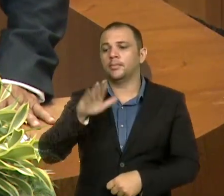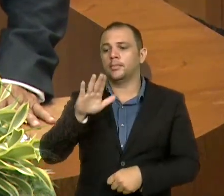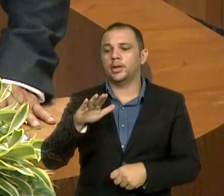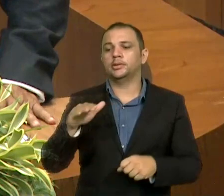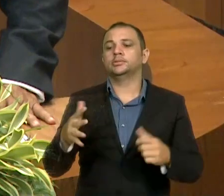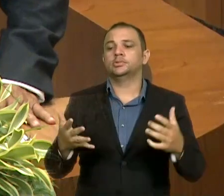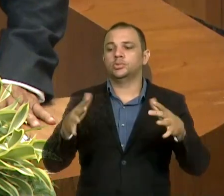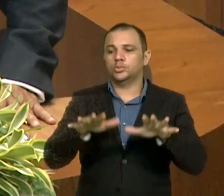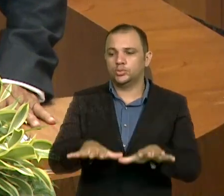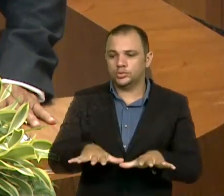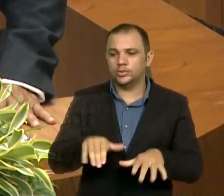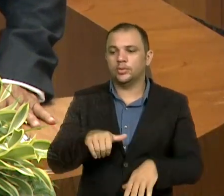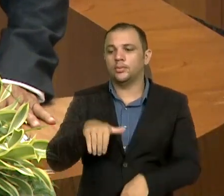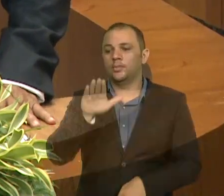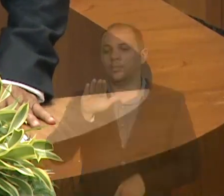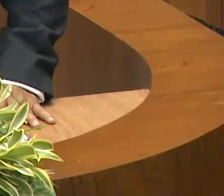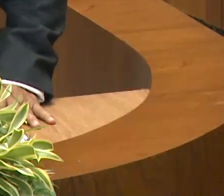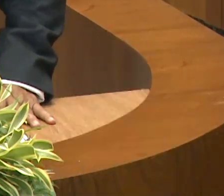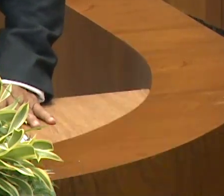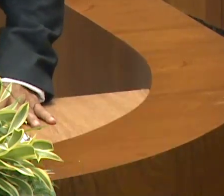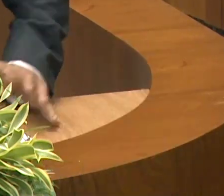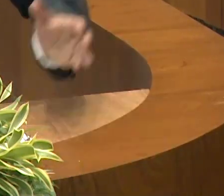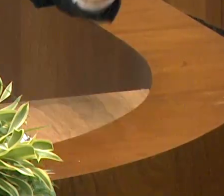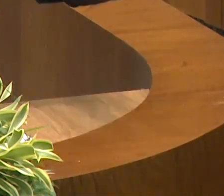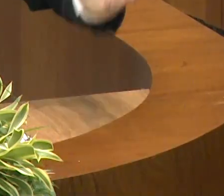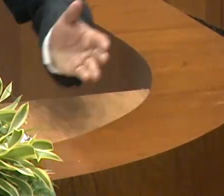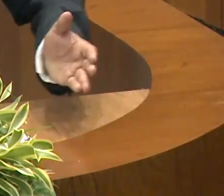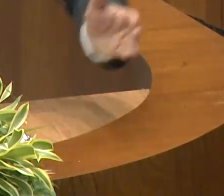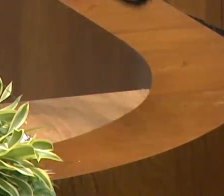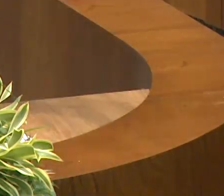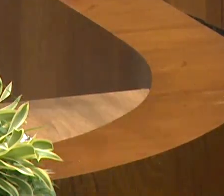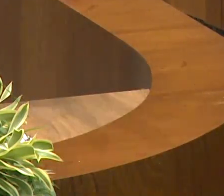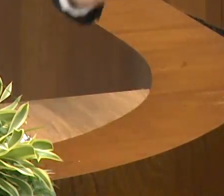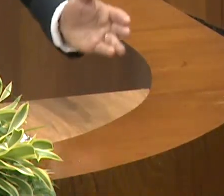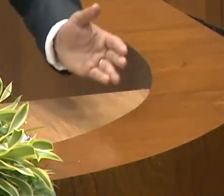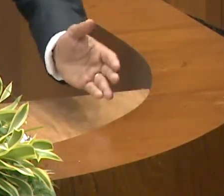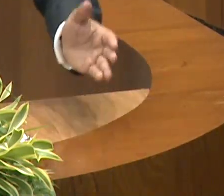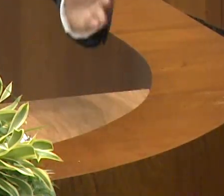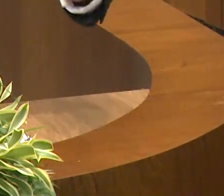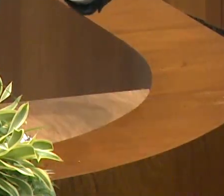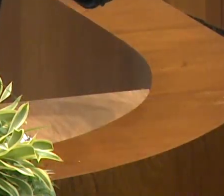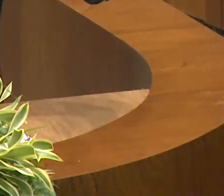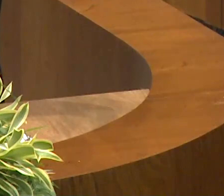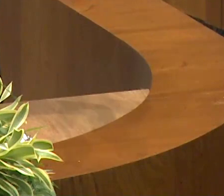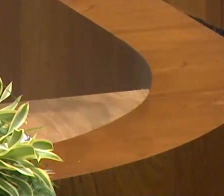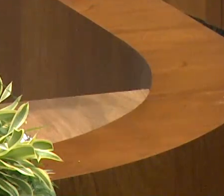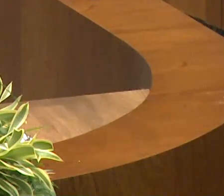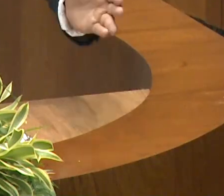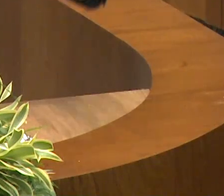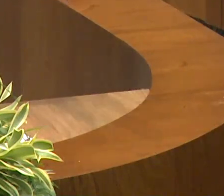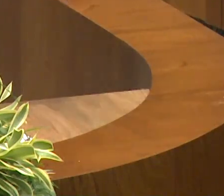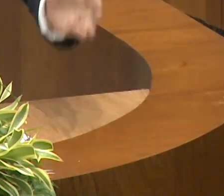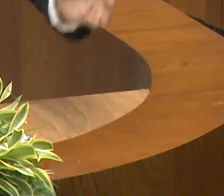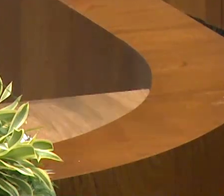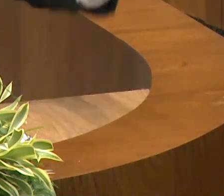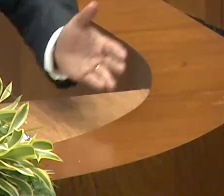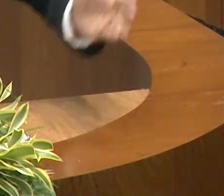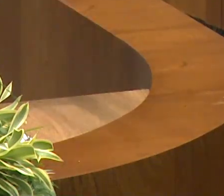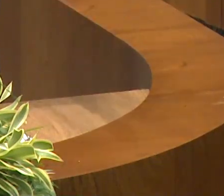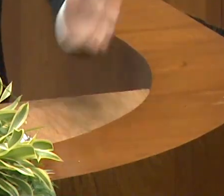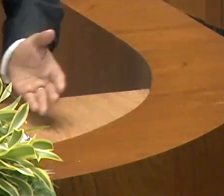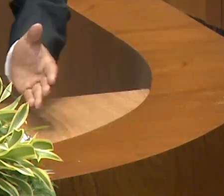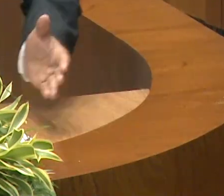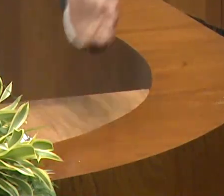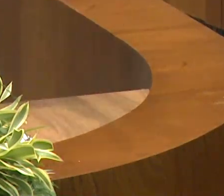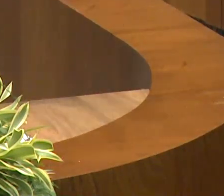justo. Então, faço aqui esse registro e parabéns, parabéns às mais de